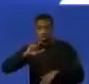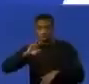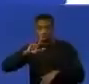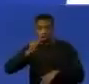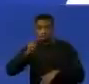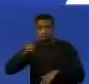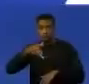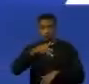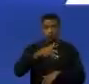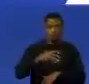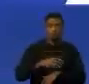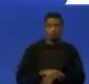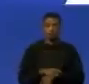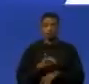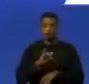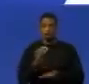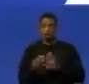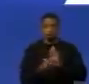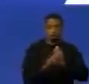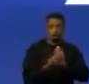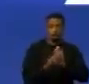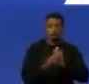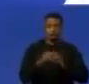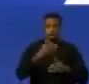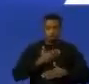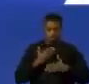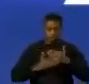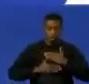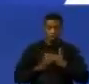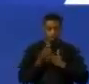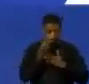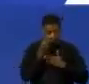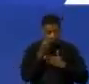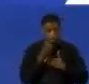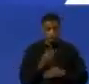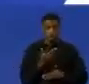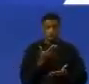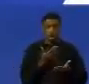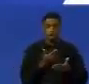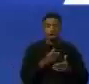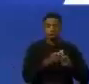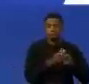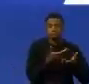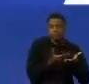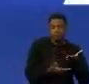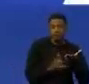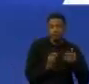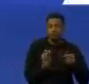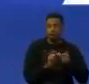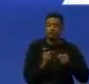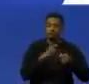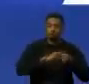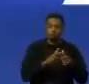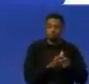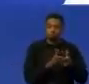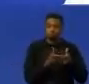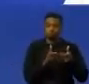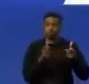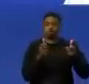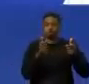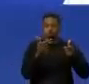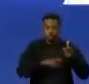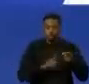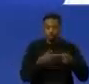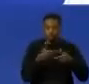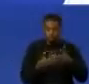vou introduzir células ali no indivíduo para recompor aquele que ele perdeu ali por algum motivo. Só que esse daí não